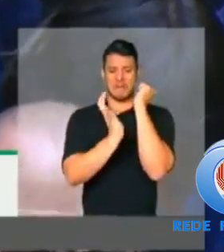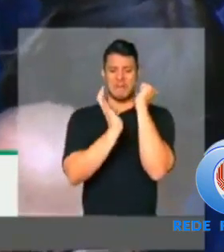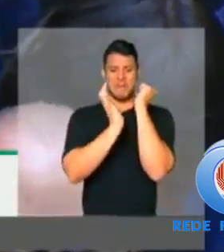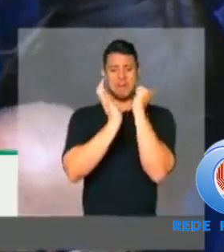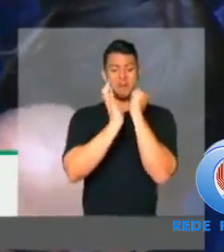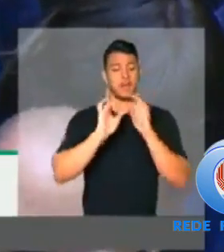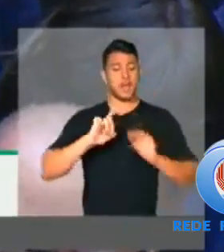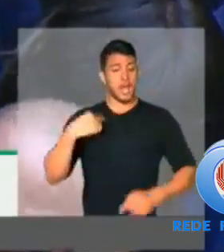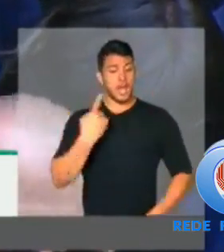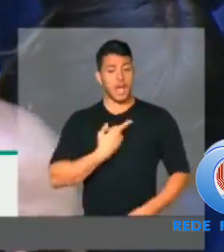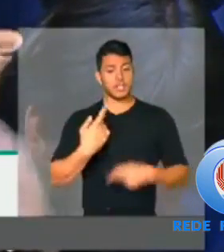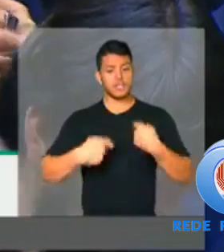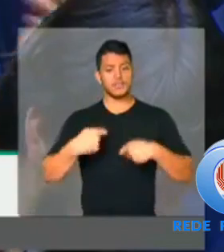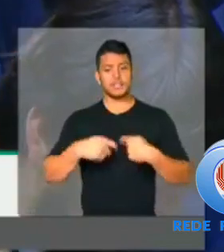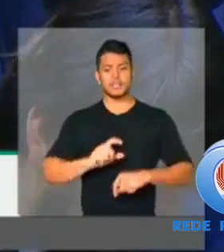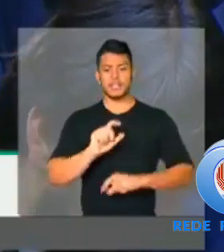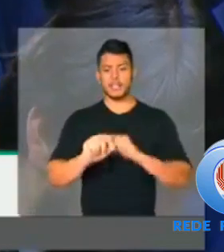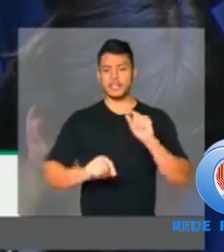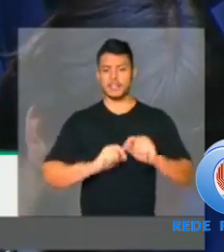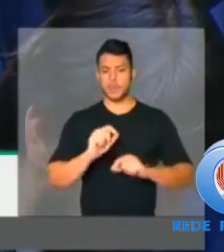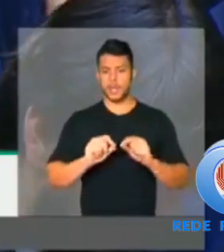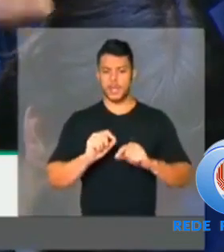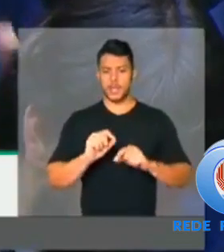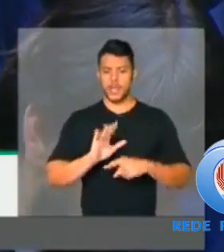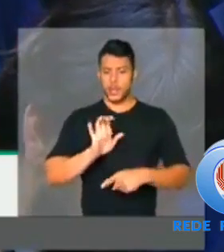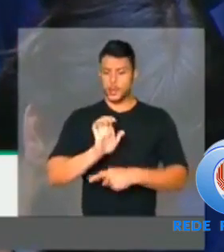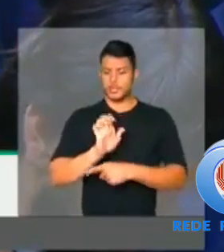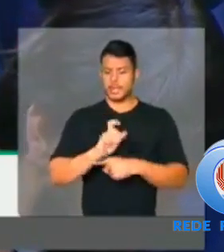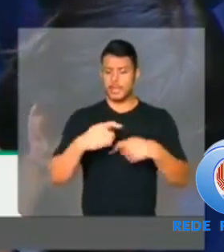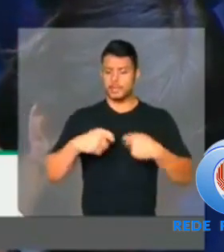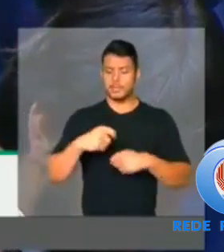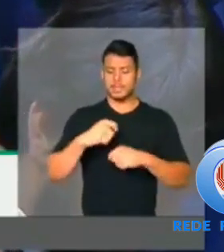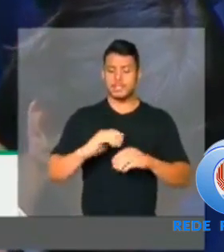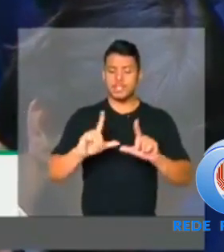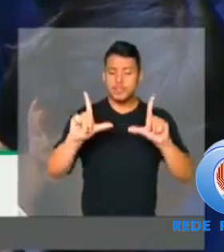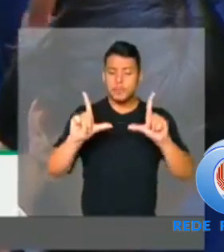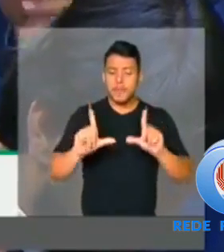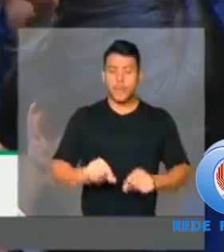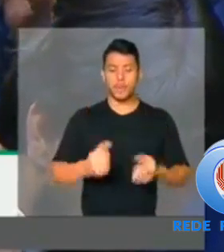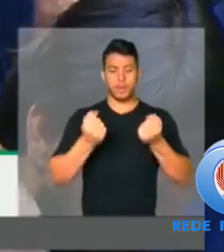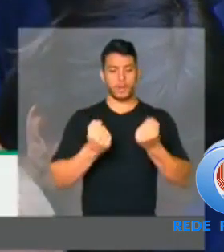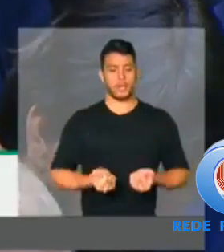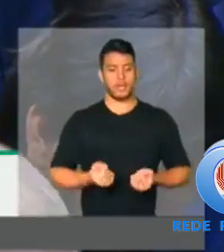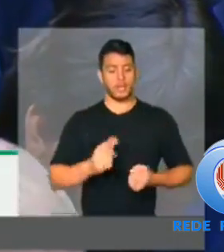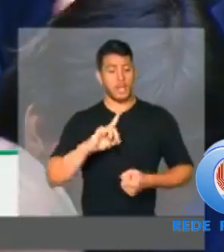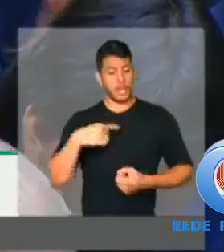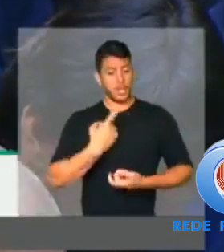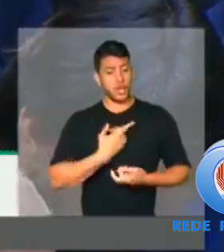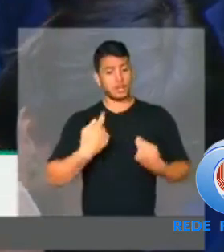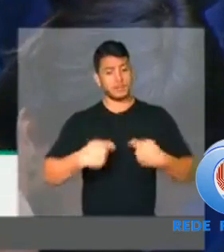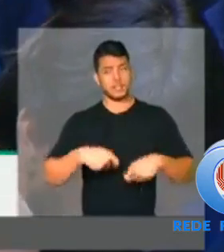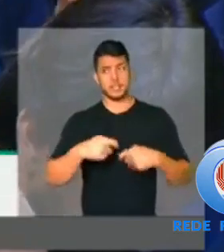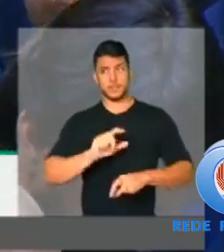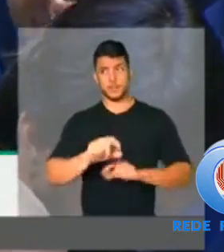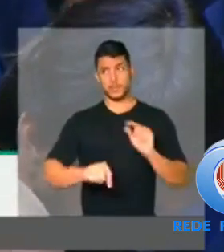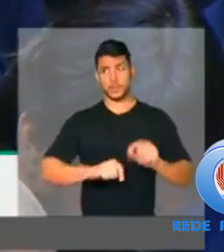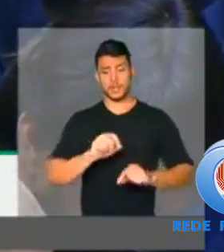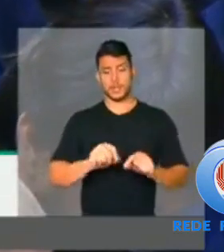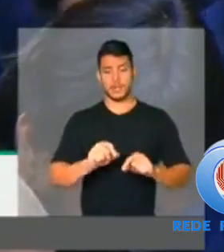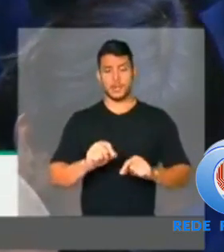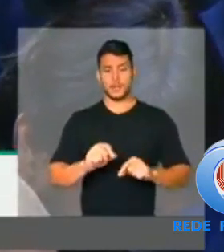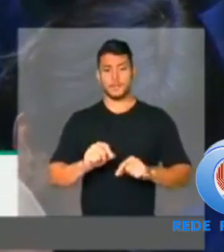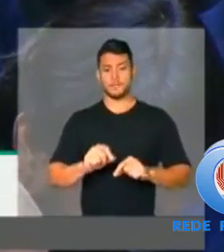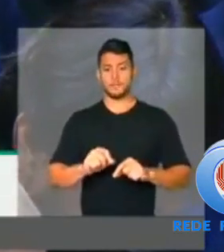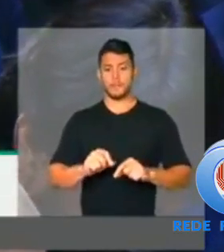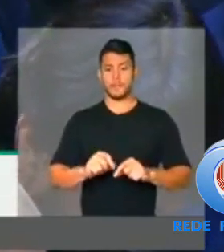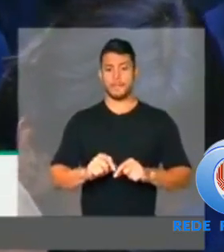a força do Estado controlador, para um Estado regulador. Nós temos que diminuir mais